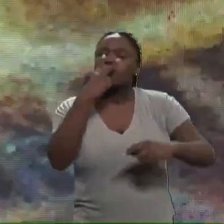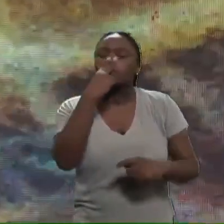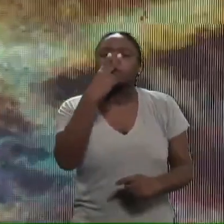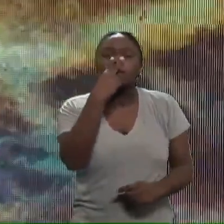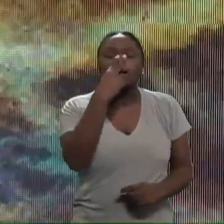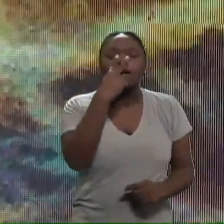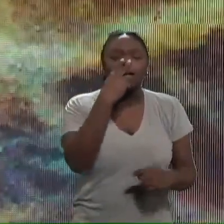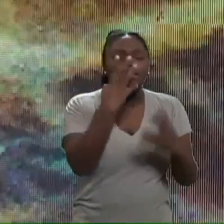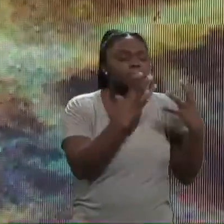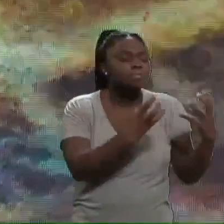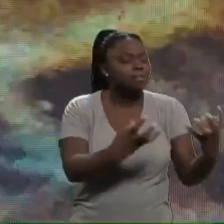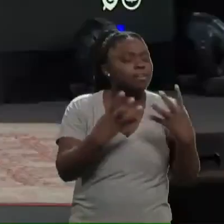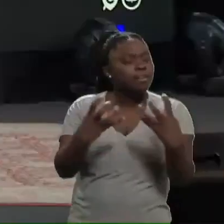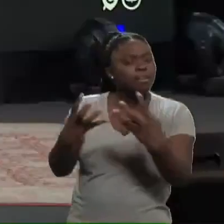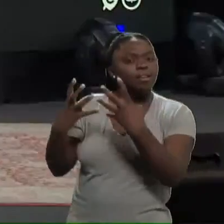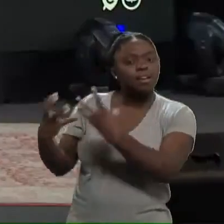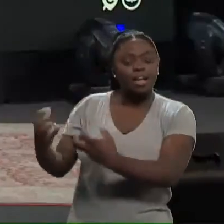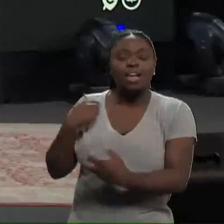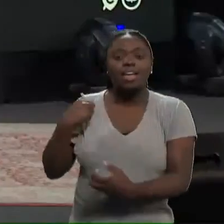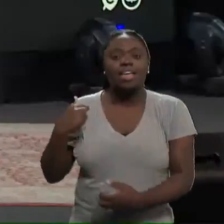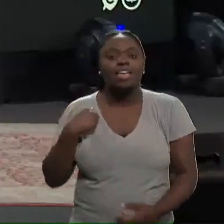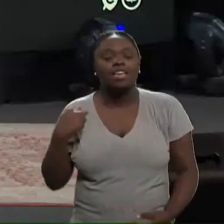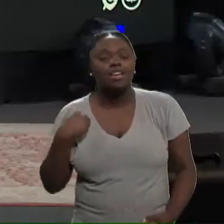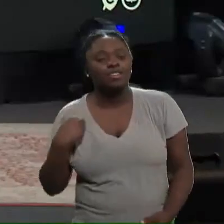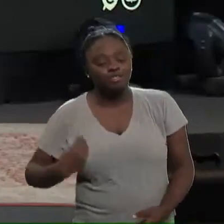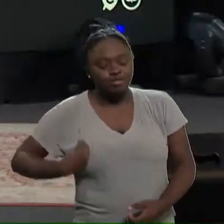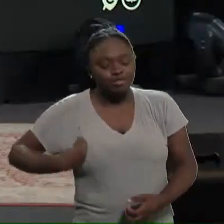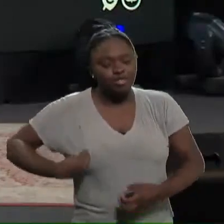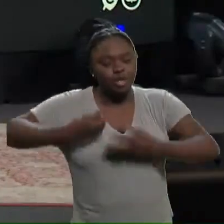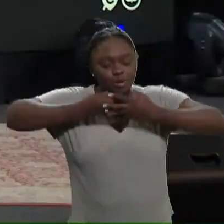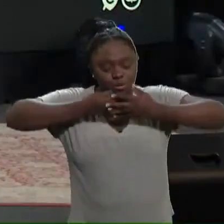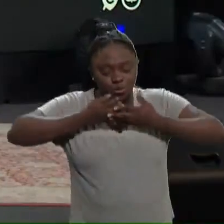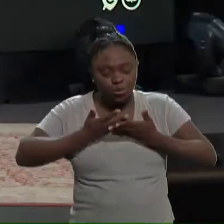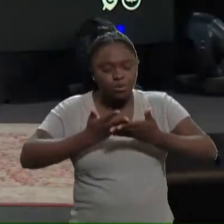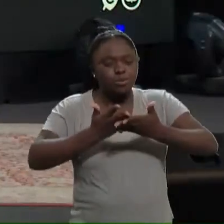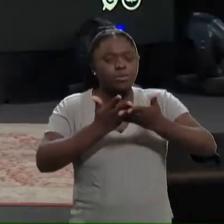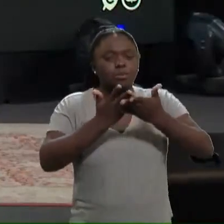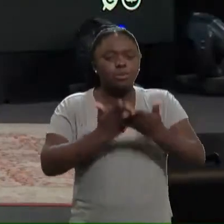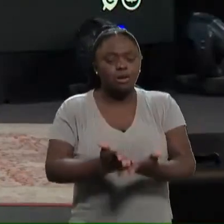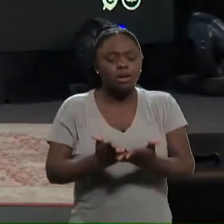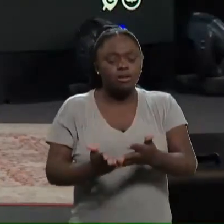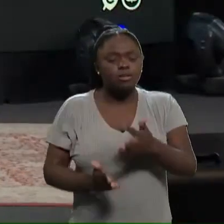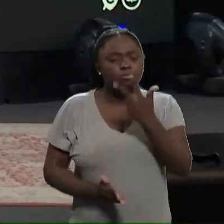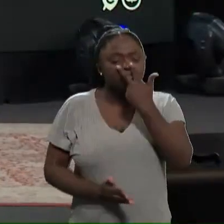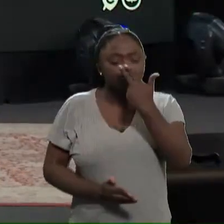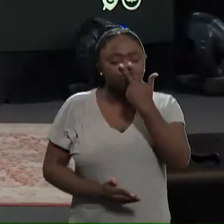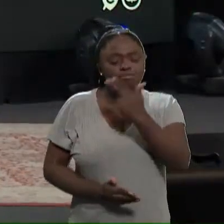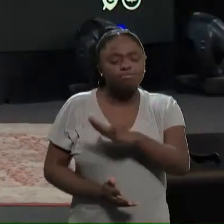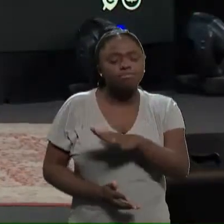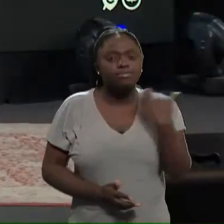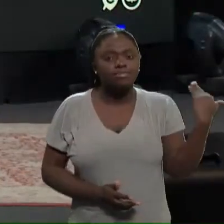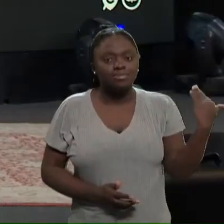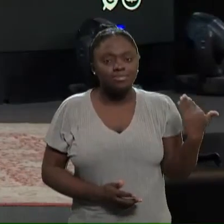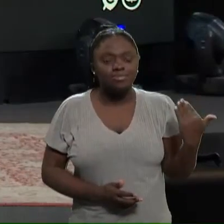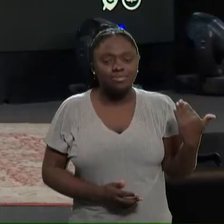é sequidão. Eu vou jogar vida naquilo que parece estar morto.